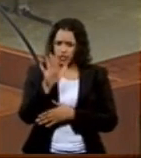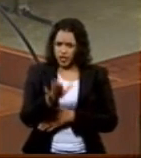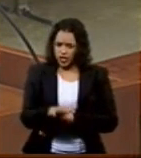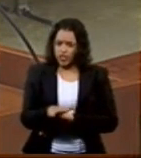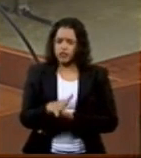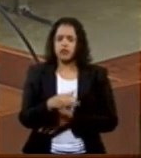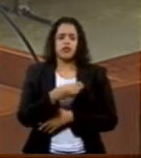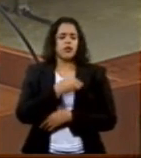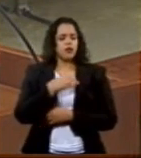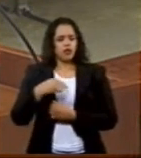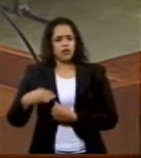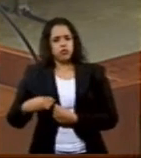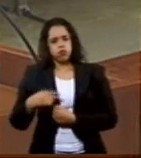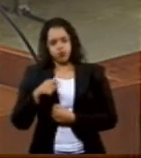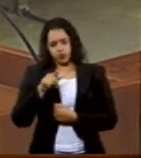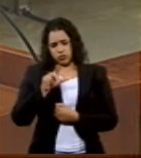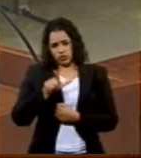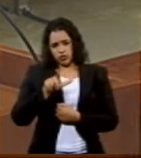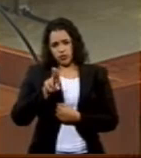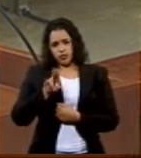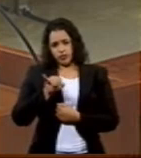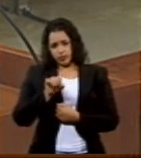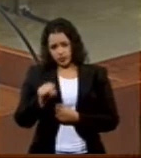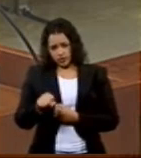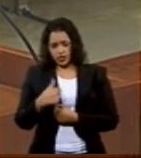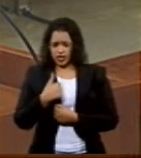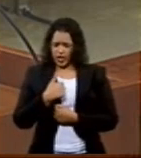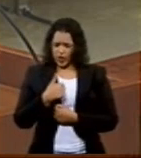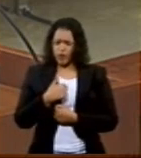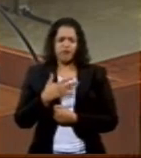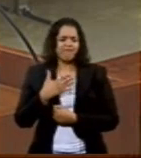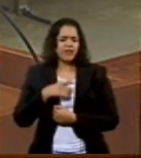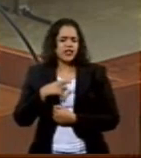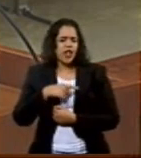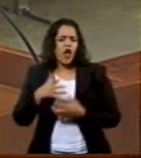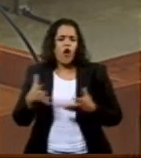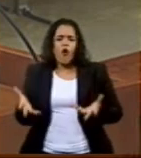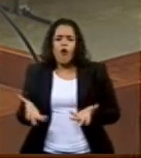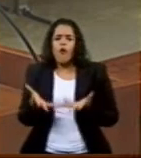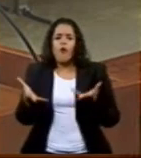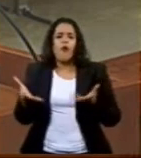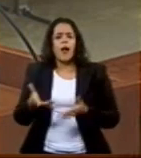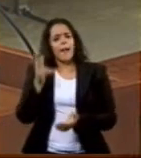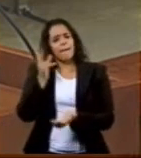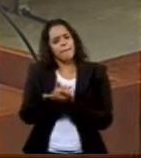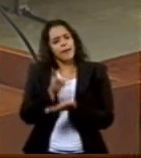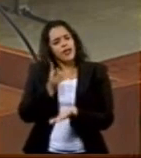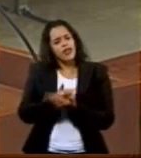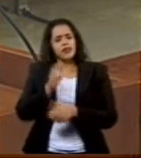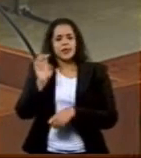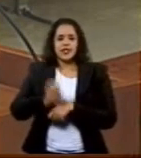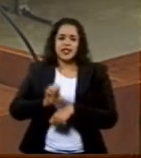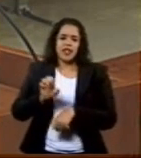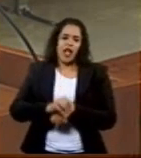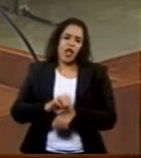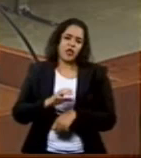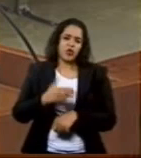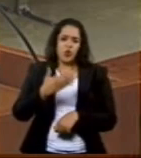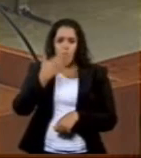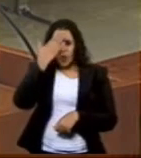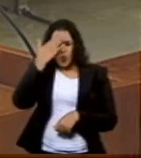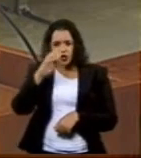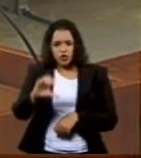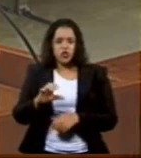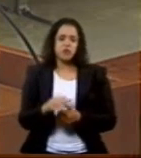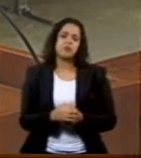excelentíssimo senhor ministro Luiz Edson Fachin, o qual eu tenho a honra de pertencer ao mesmo estado, sou de Curitiba, minha terra natal,